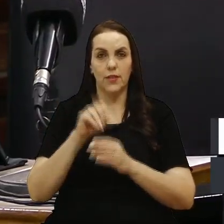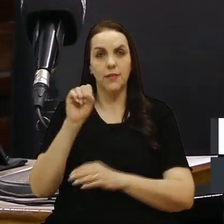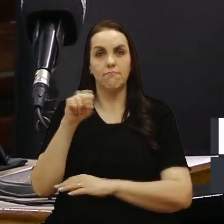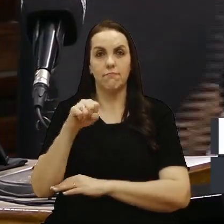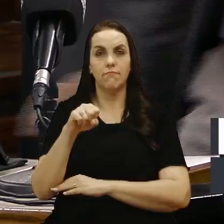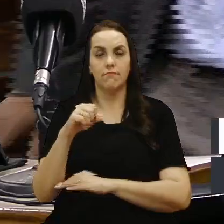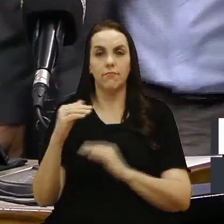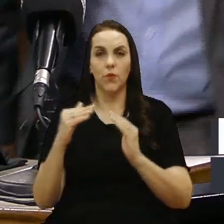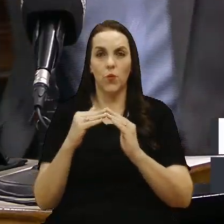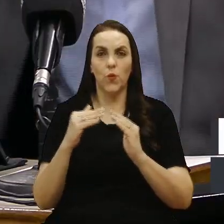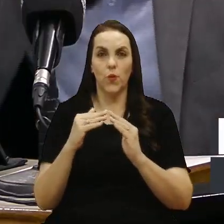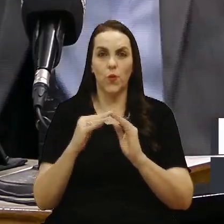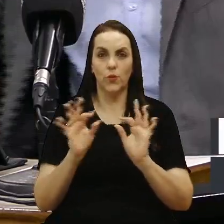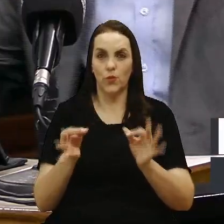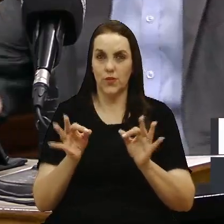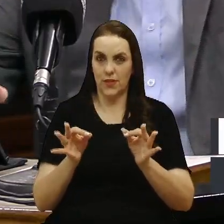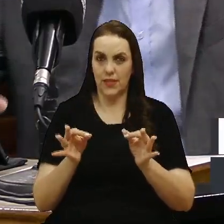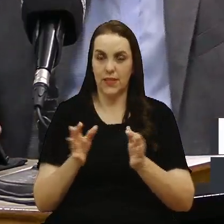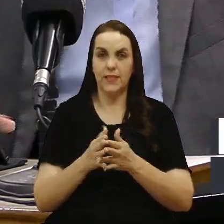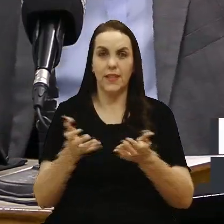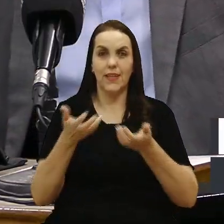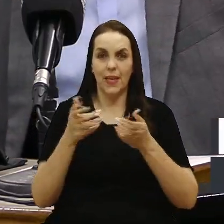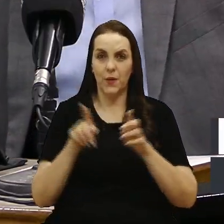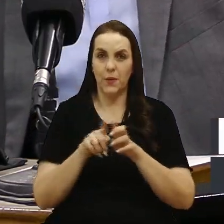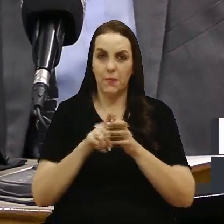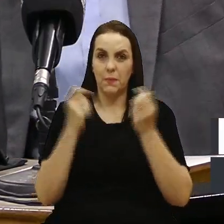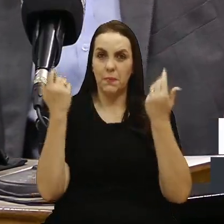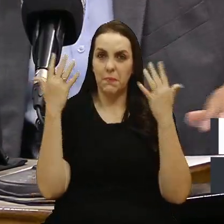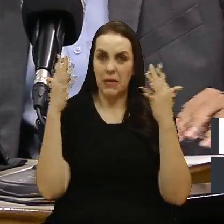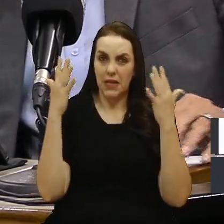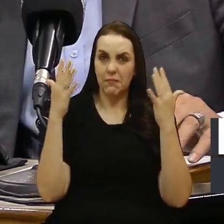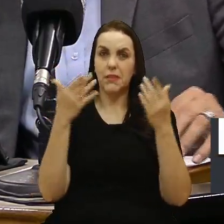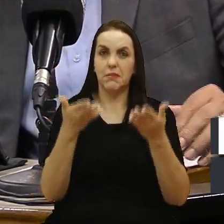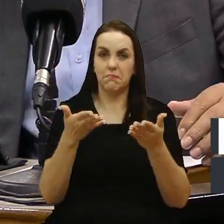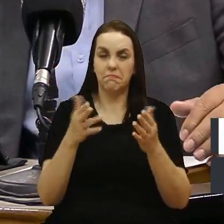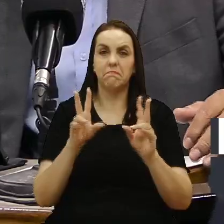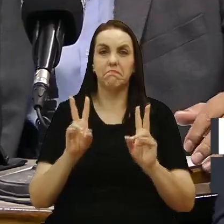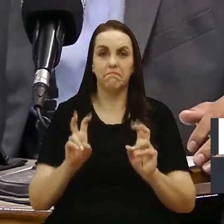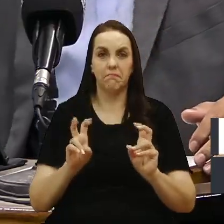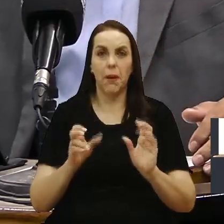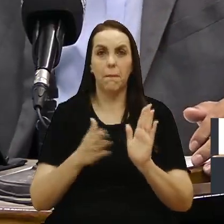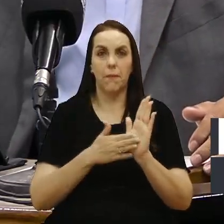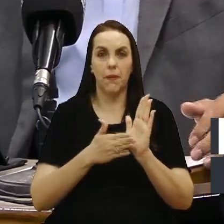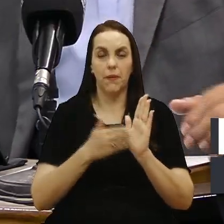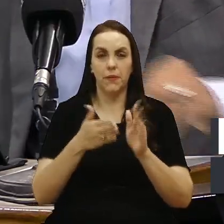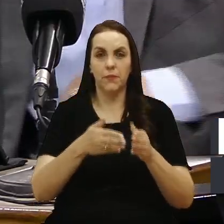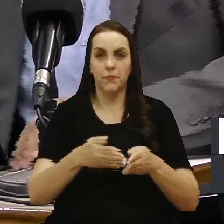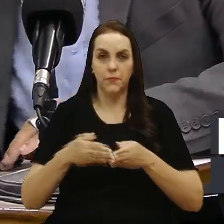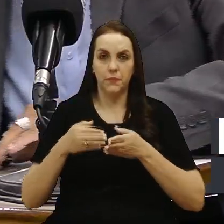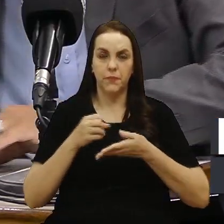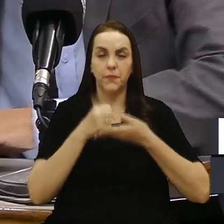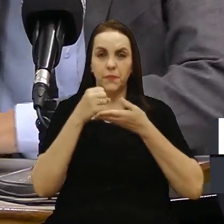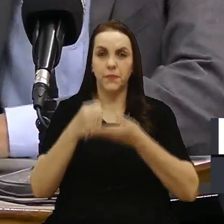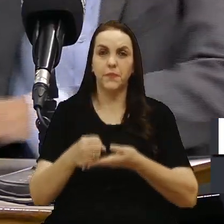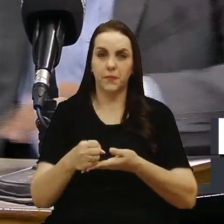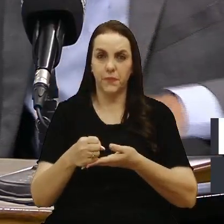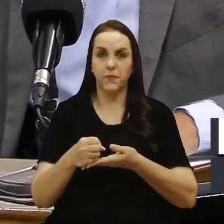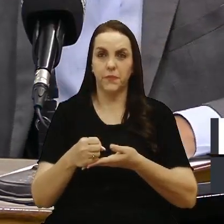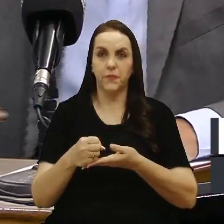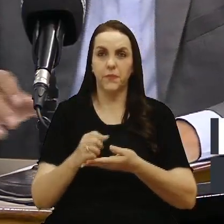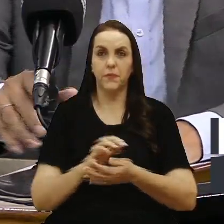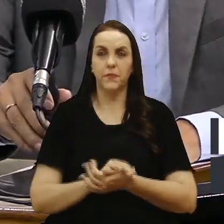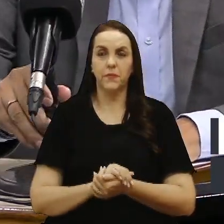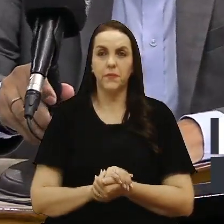com certeza. Quero dar os parabéns por ter trazido essa pauta aqui, essa moção de apoio, né,